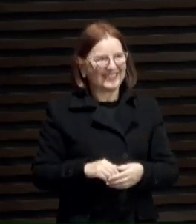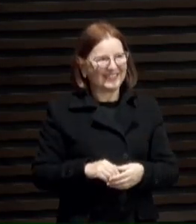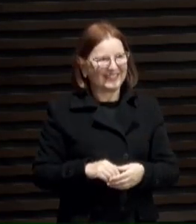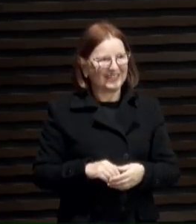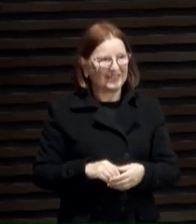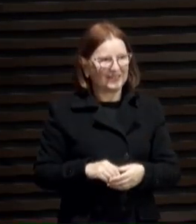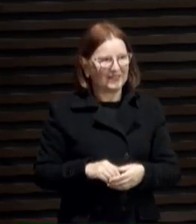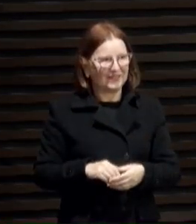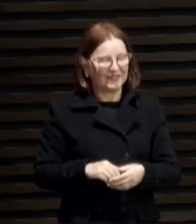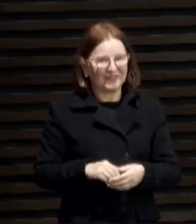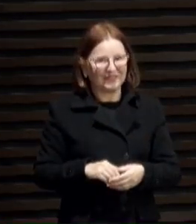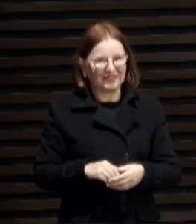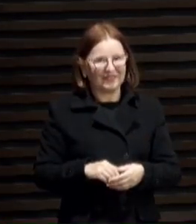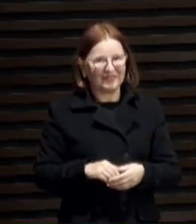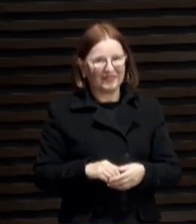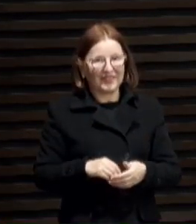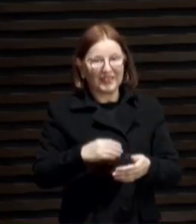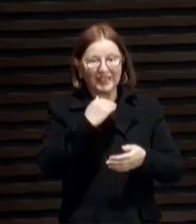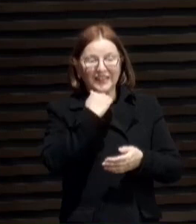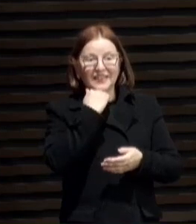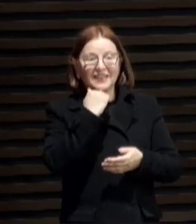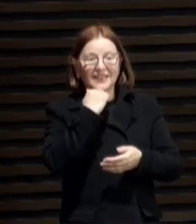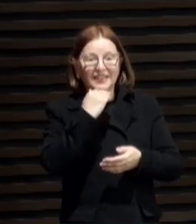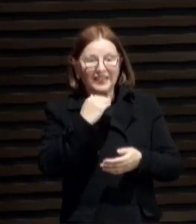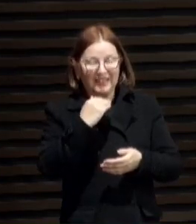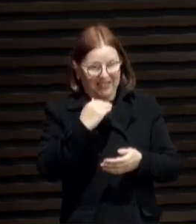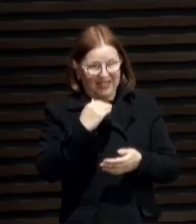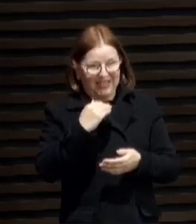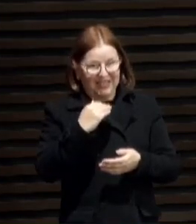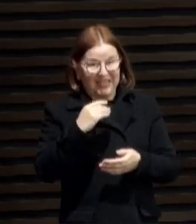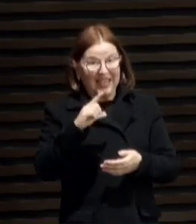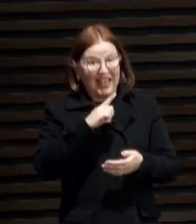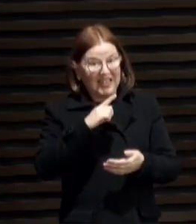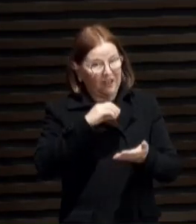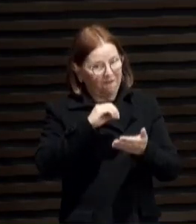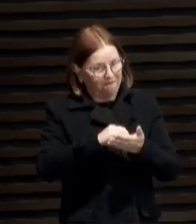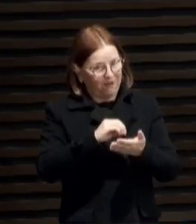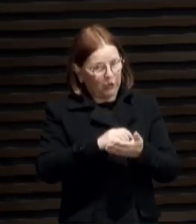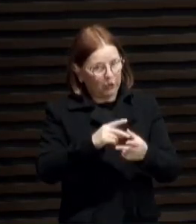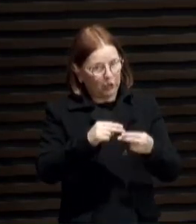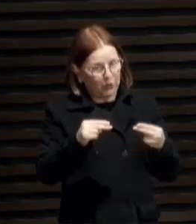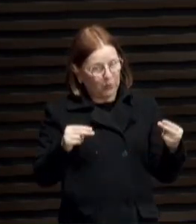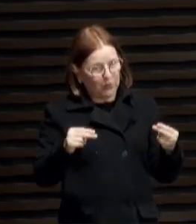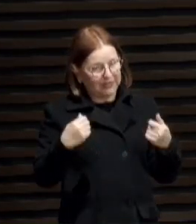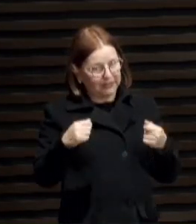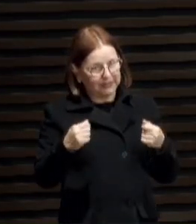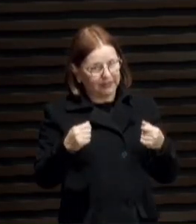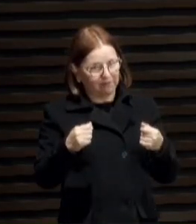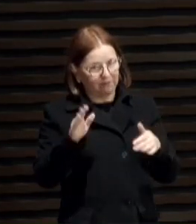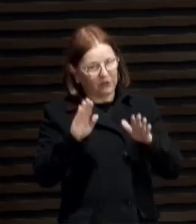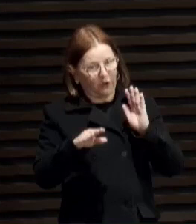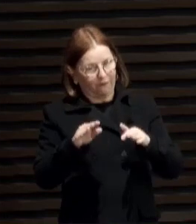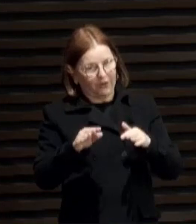Aqui ninguém tem falta daquilo que necessita. Pode ser que alguém tenha falta daquilo que deseja. Pode ser